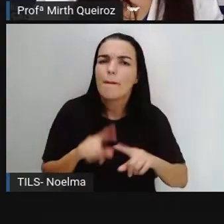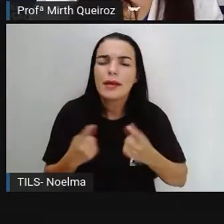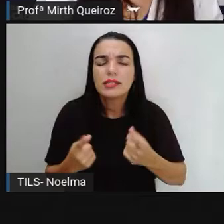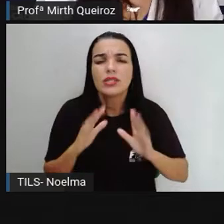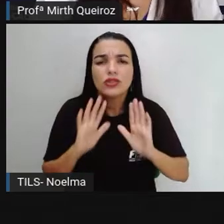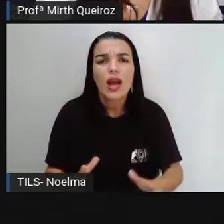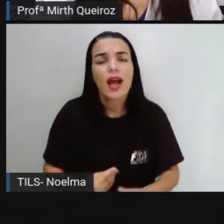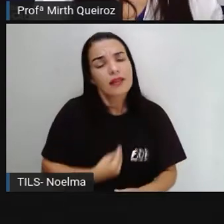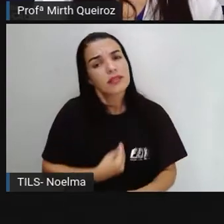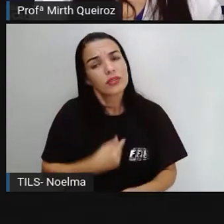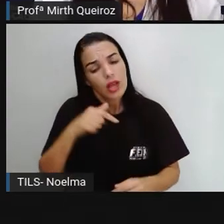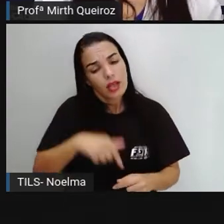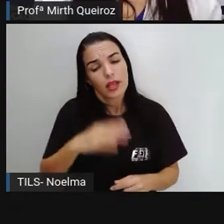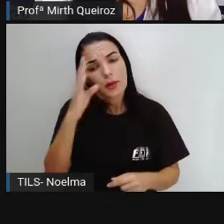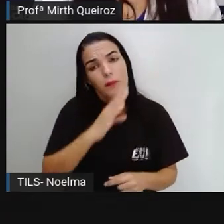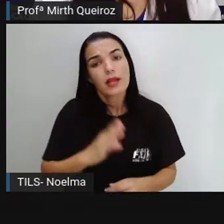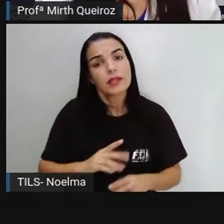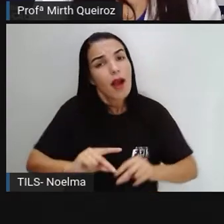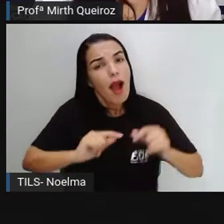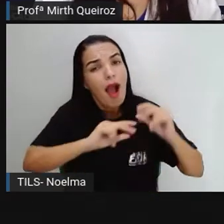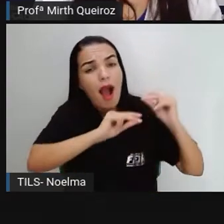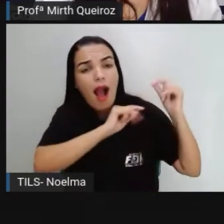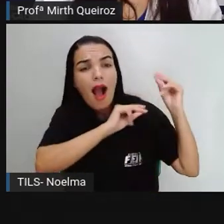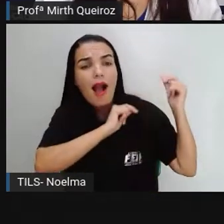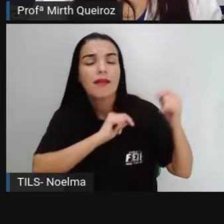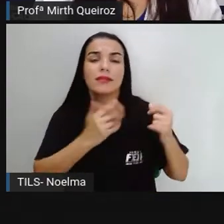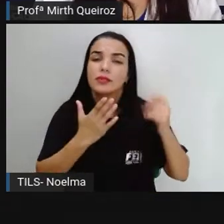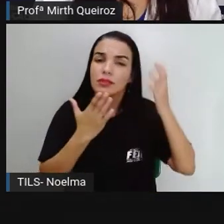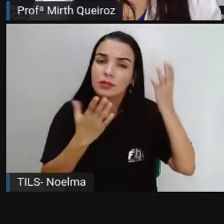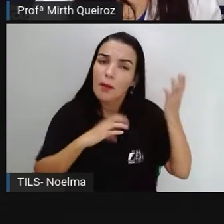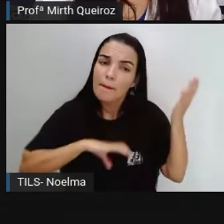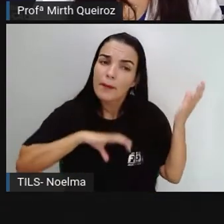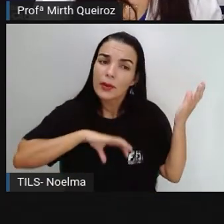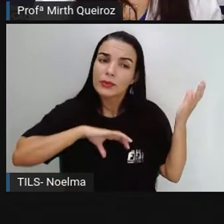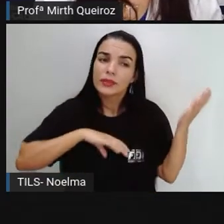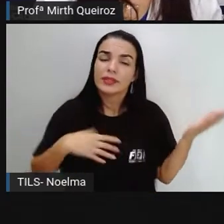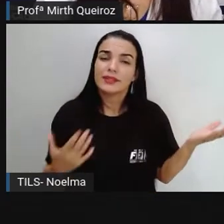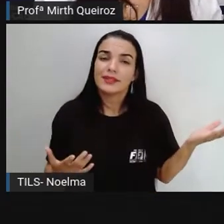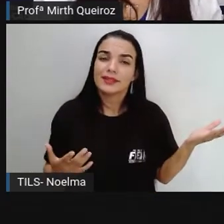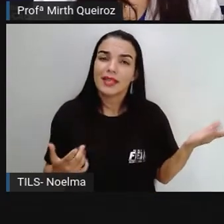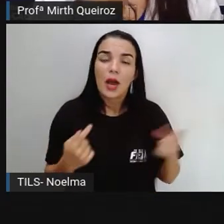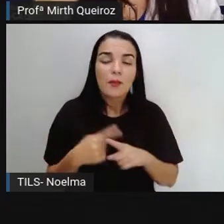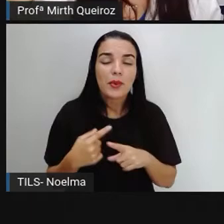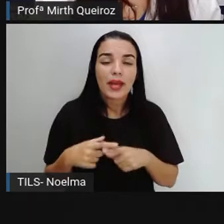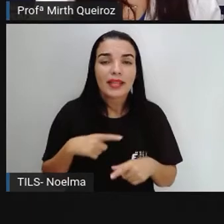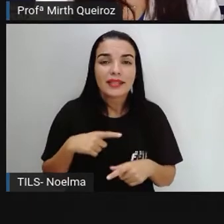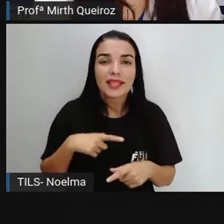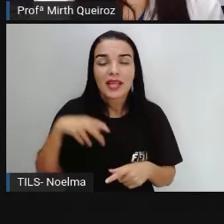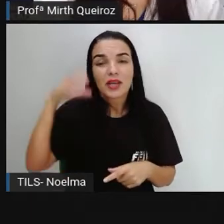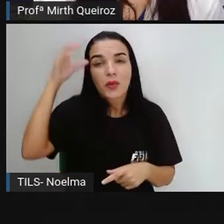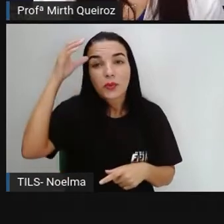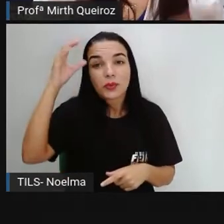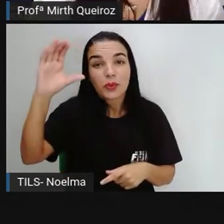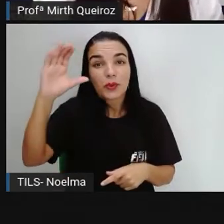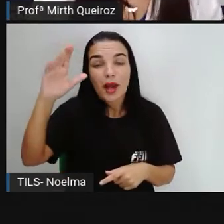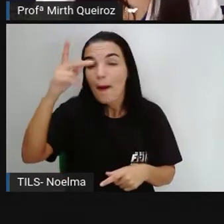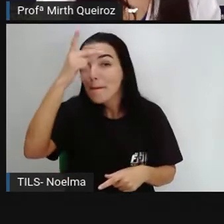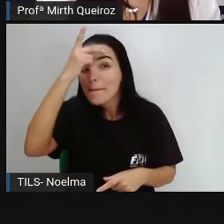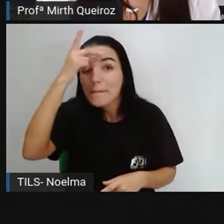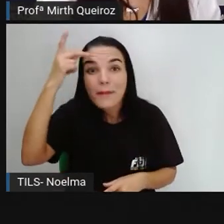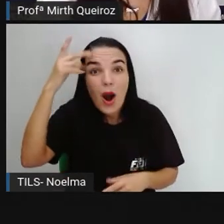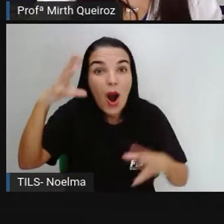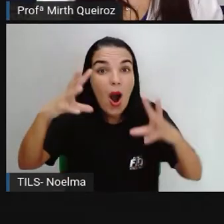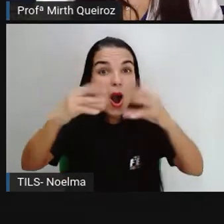aqui no Brasil, que apresentam culturas diferenciadas, uma vez que a gente não está falando de um povo indígena, a gente está falando de